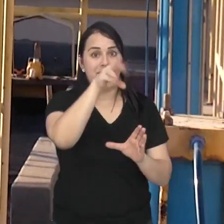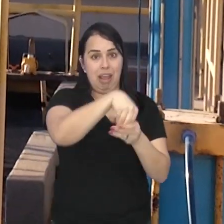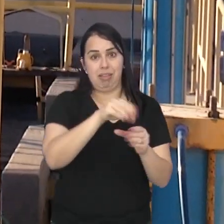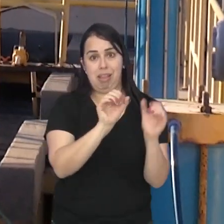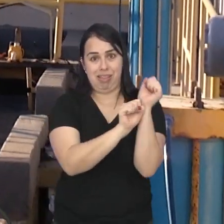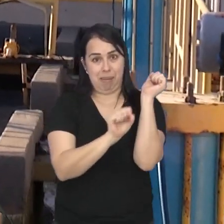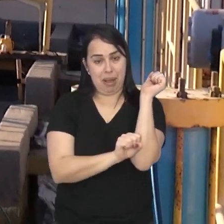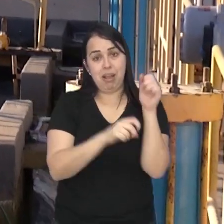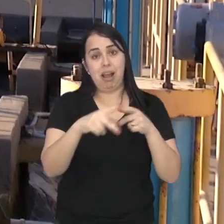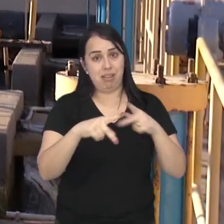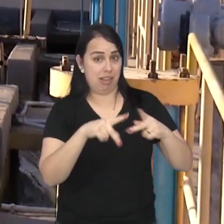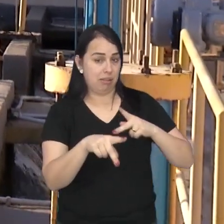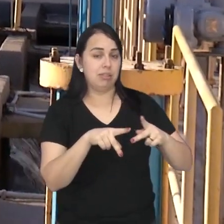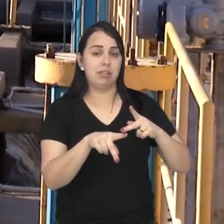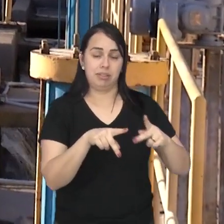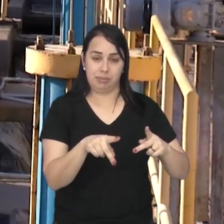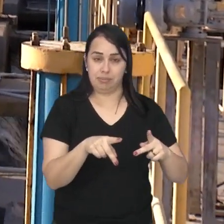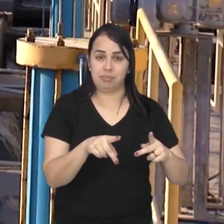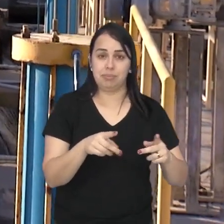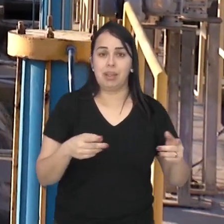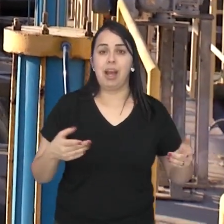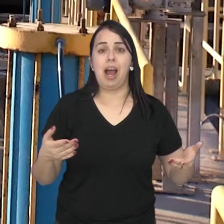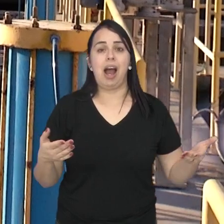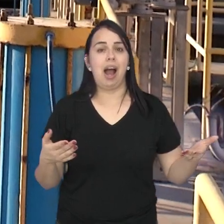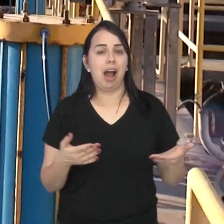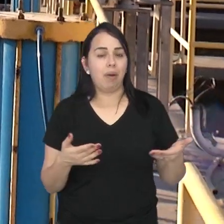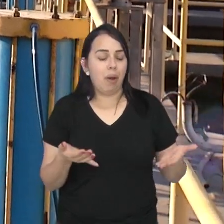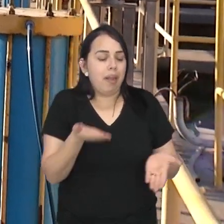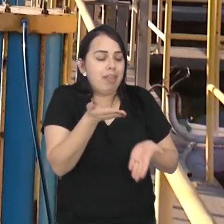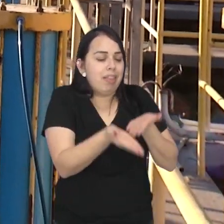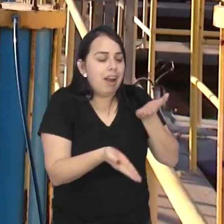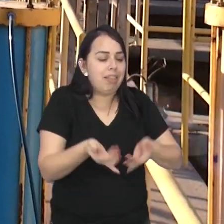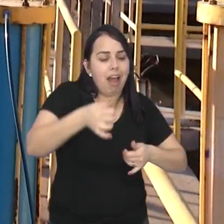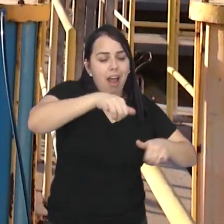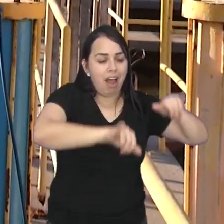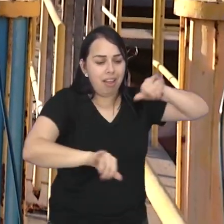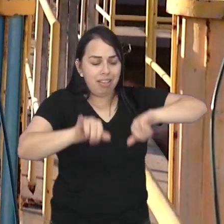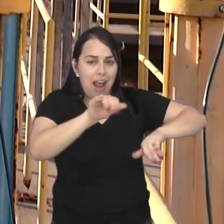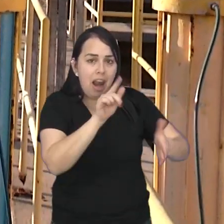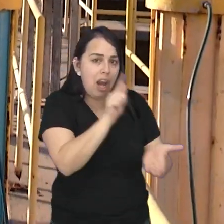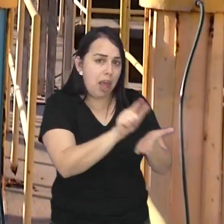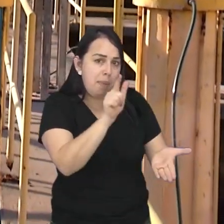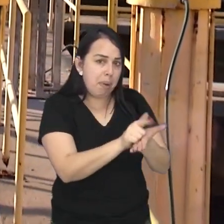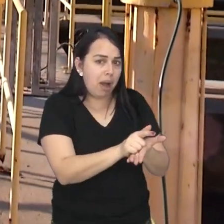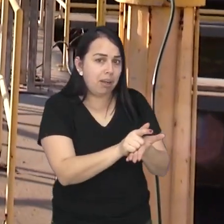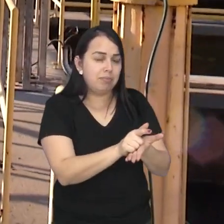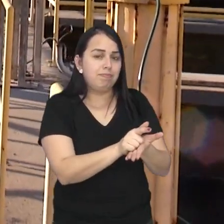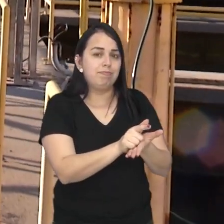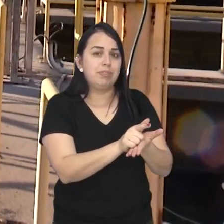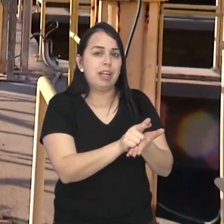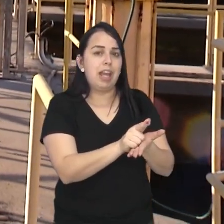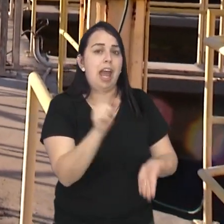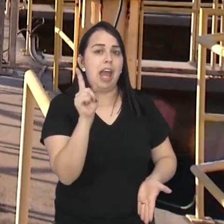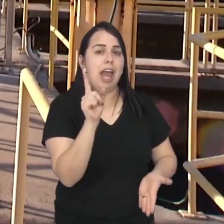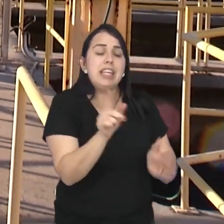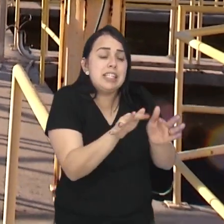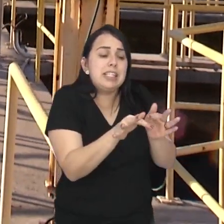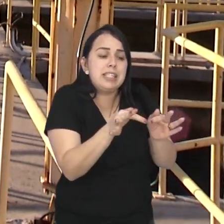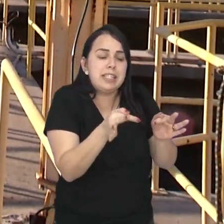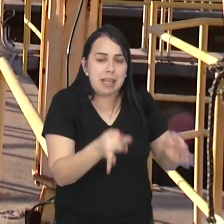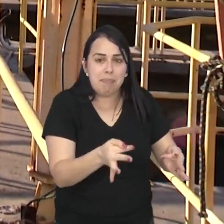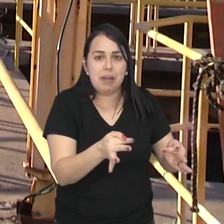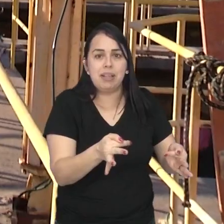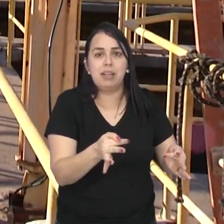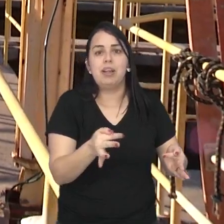em São José dos Campos. Agora, tratar toda essa água ainda é mais simples do